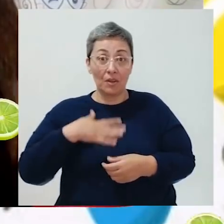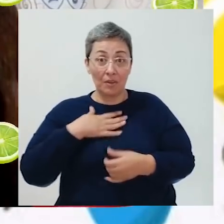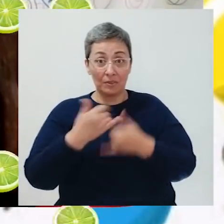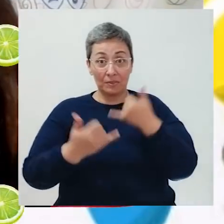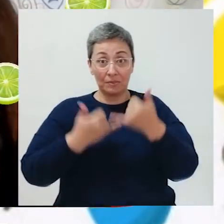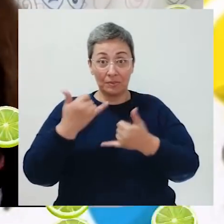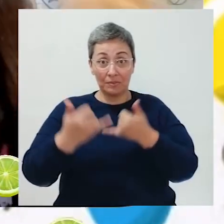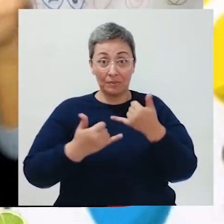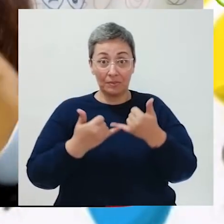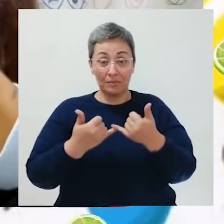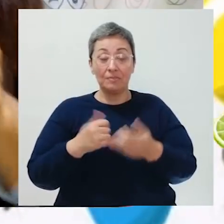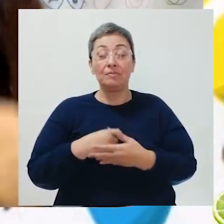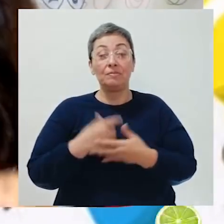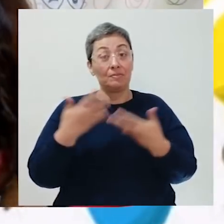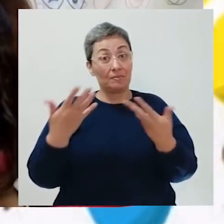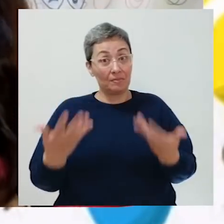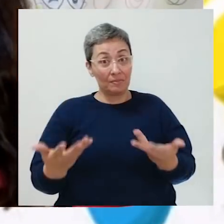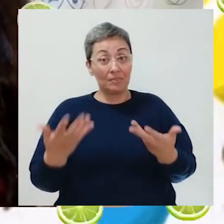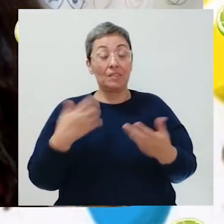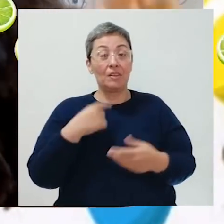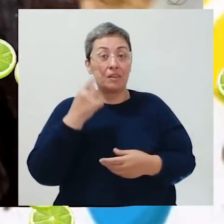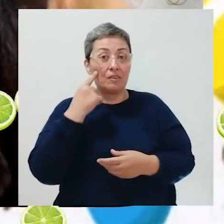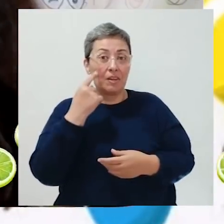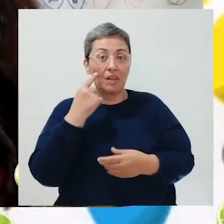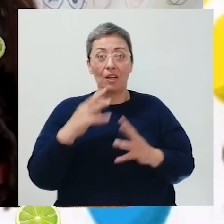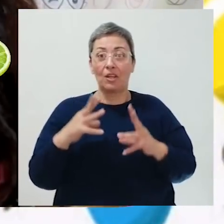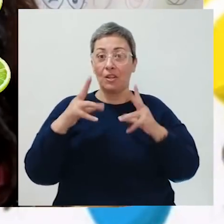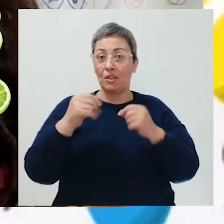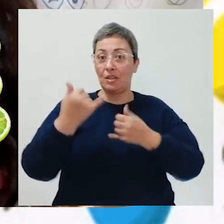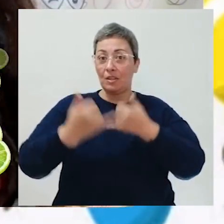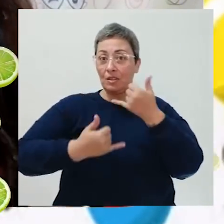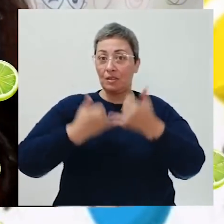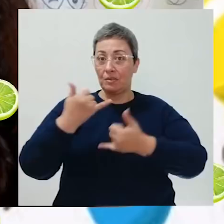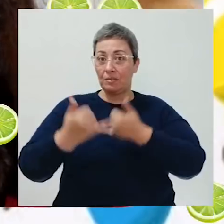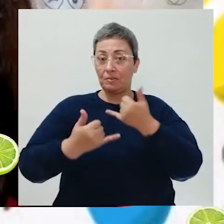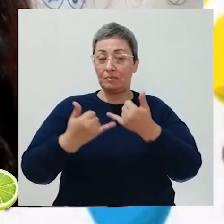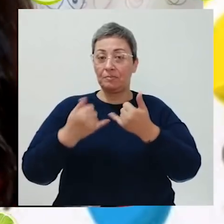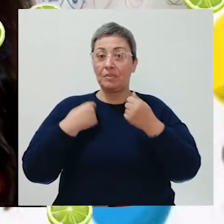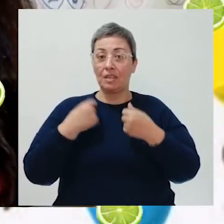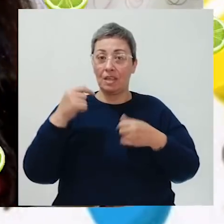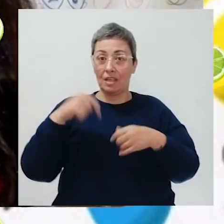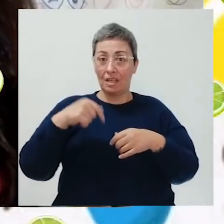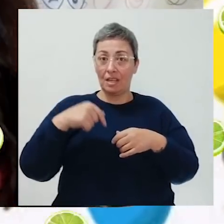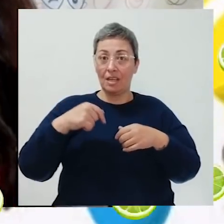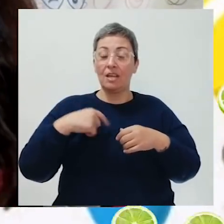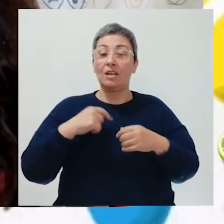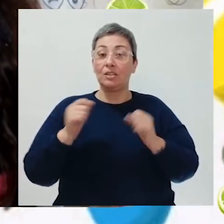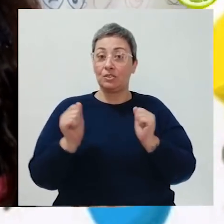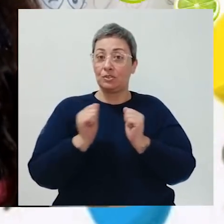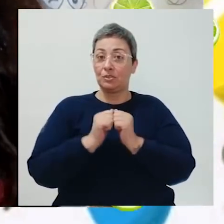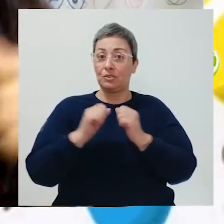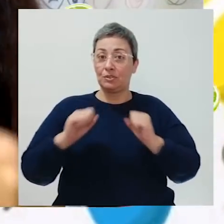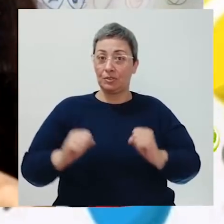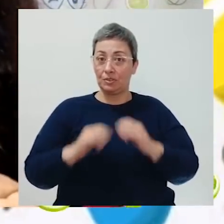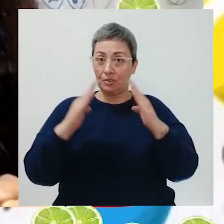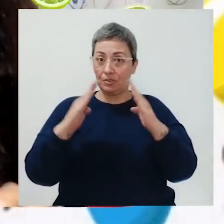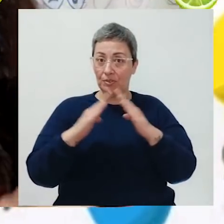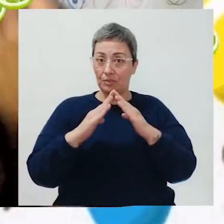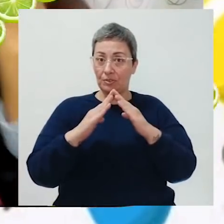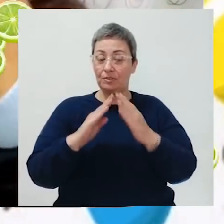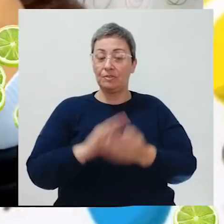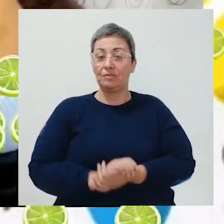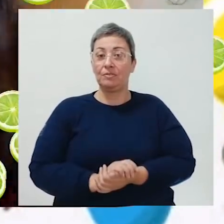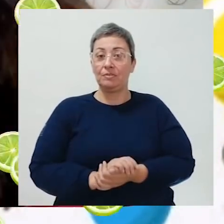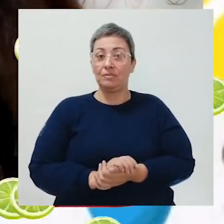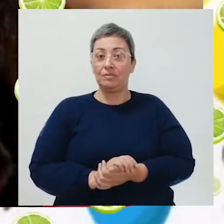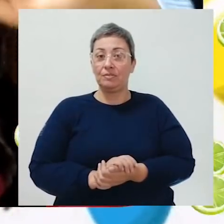dessa brincadeira? Então vamos lá, eu quero ver todas essas brincadeiras aqui conosco no Saberes em